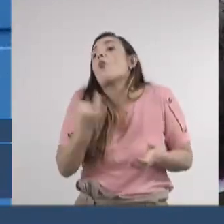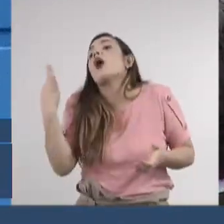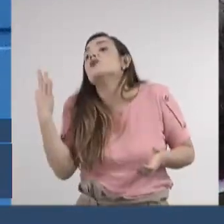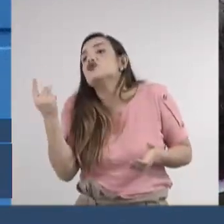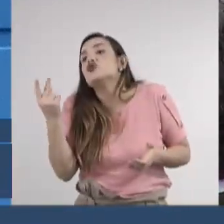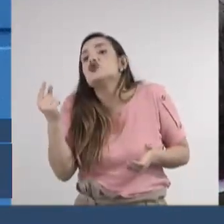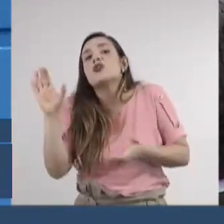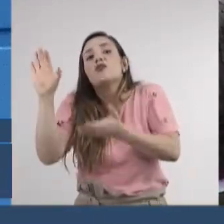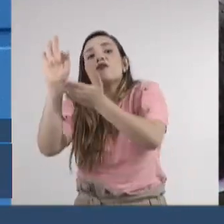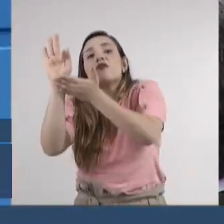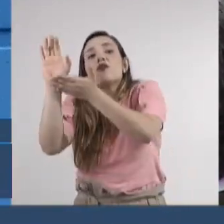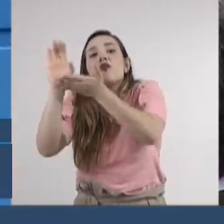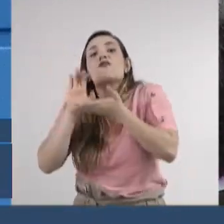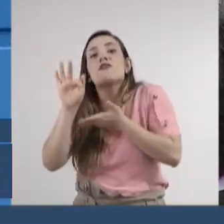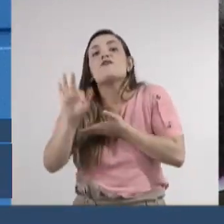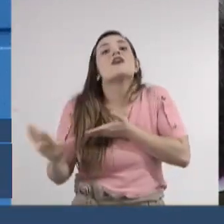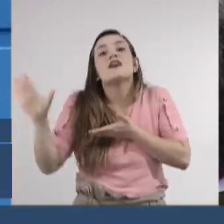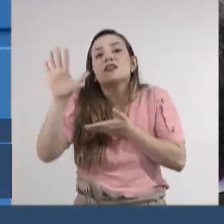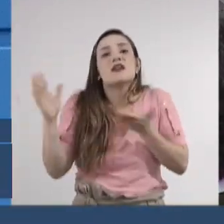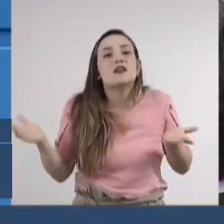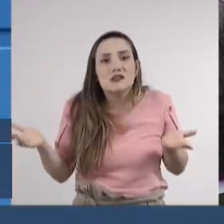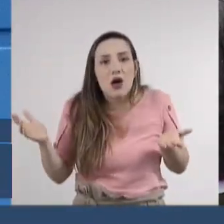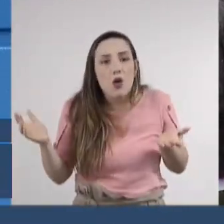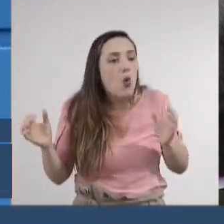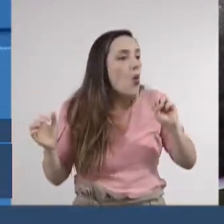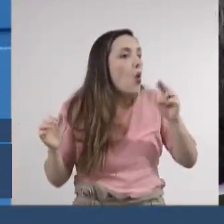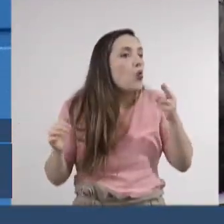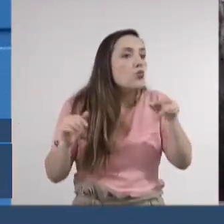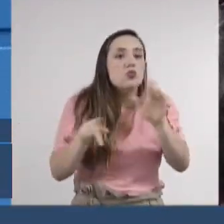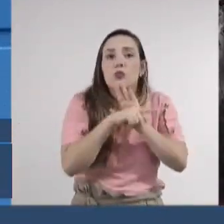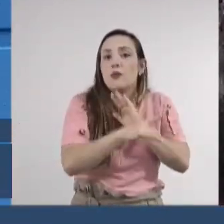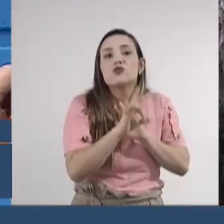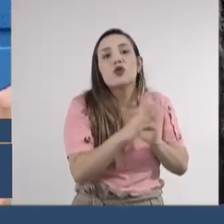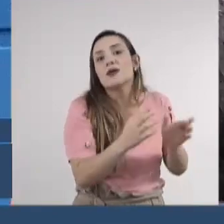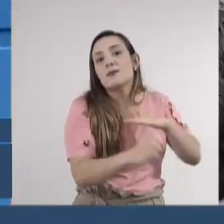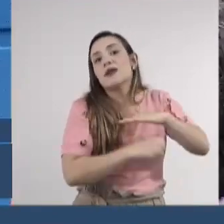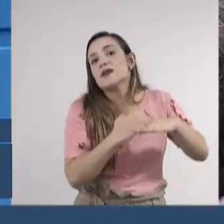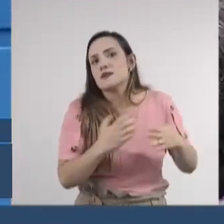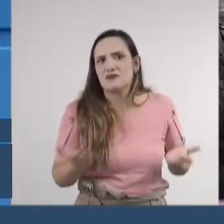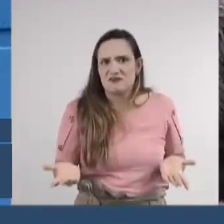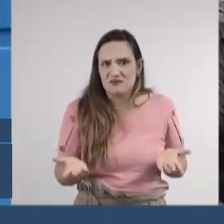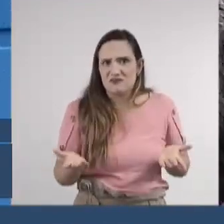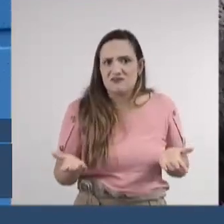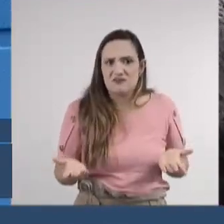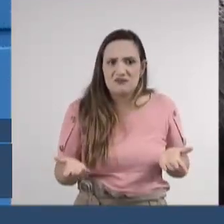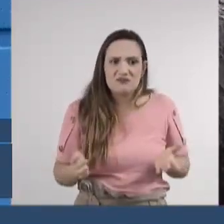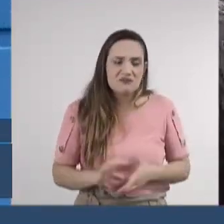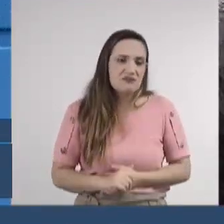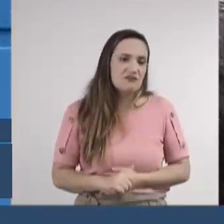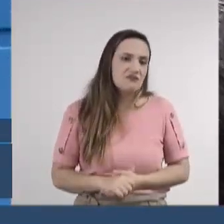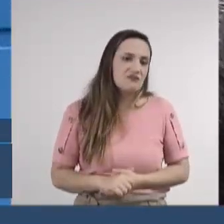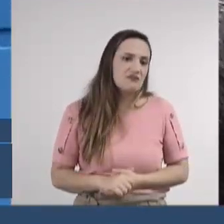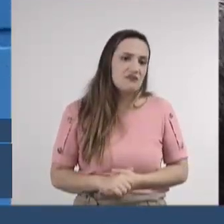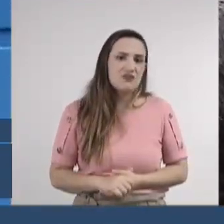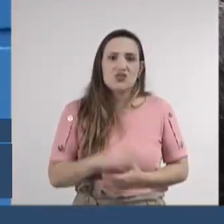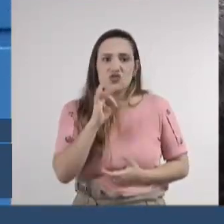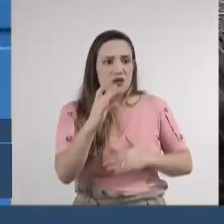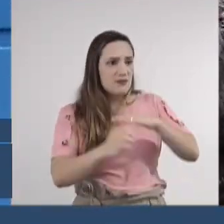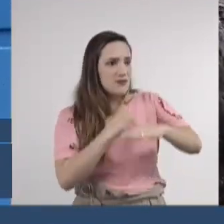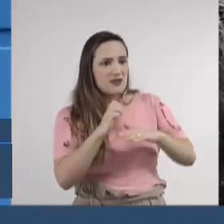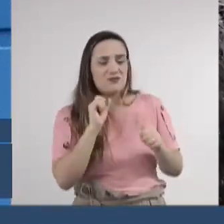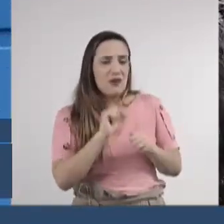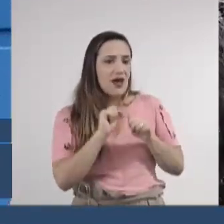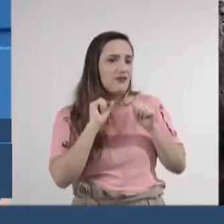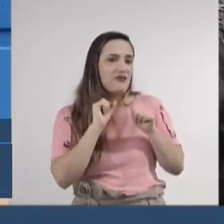estabelecido investimento da fonte zero do governo federal. Ficou, ó, este é o modelo, a empresa vai fazer